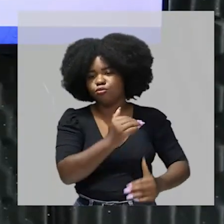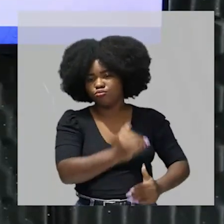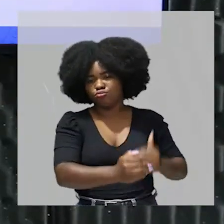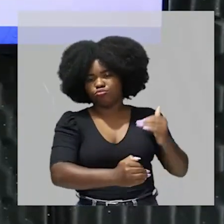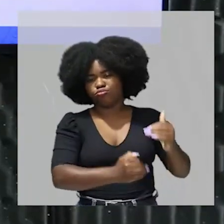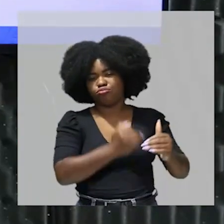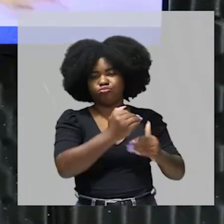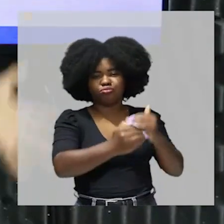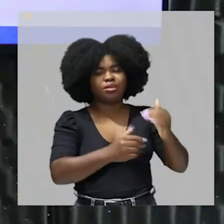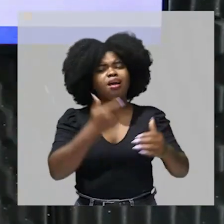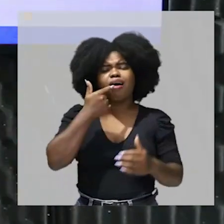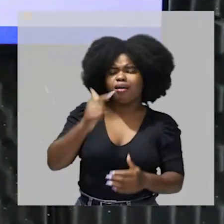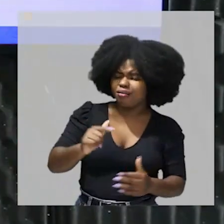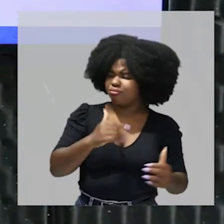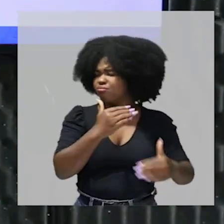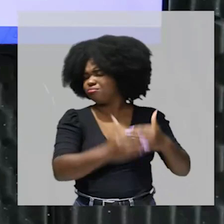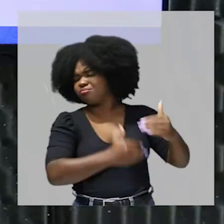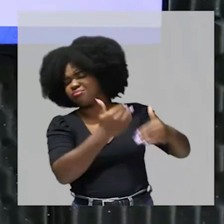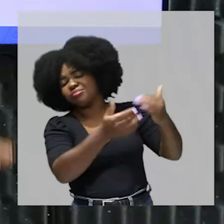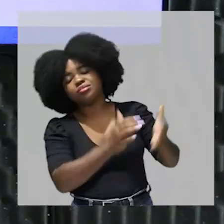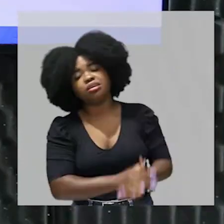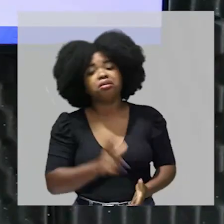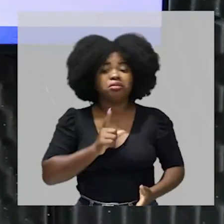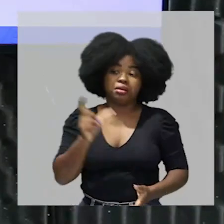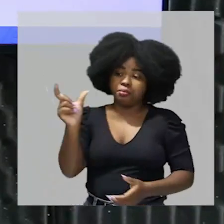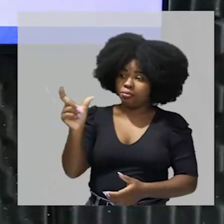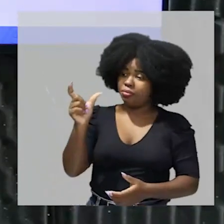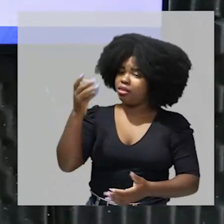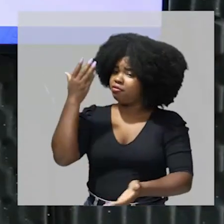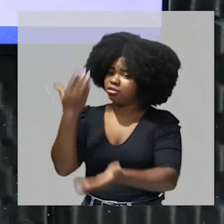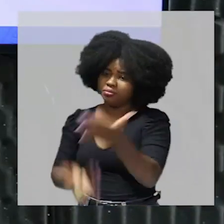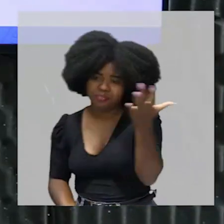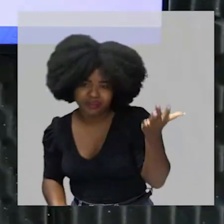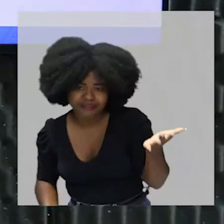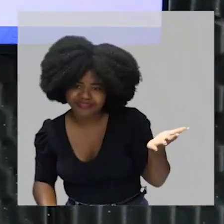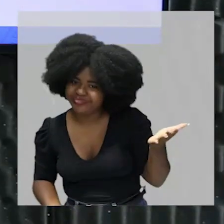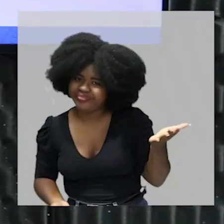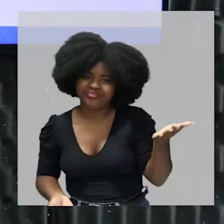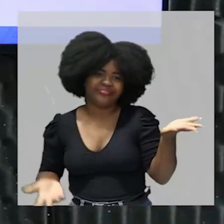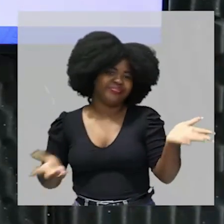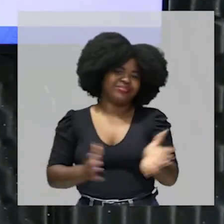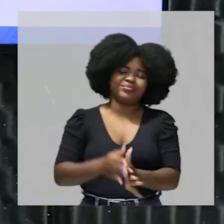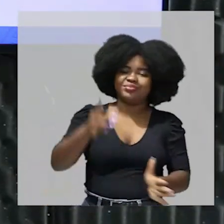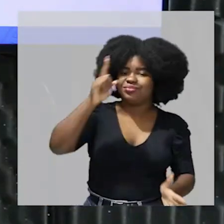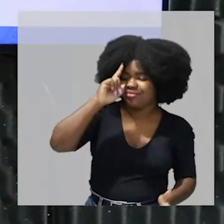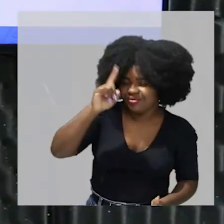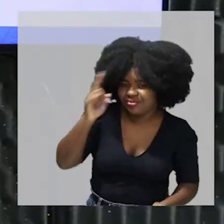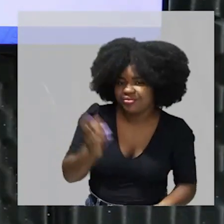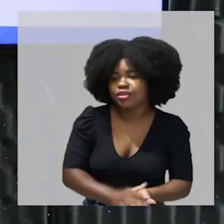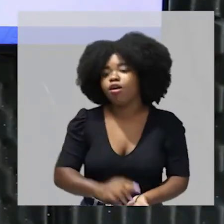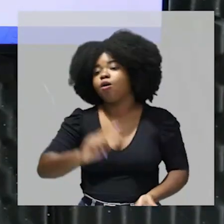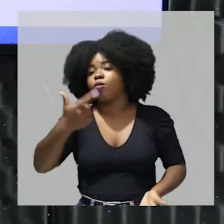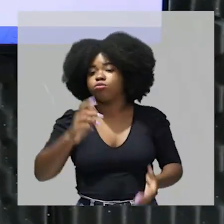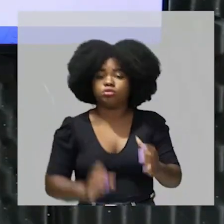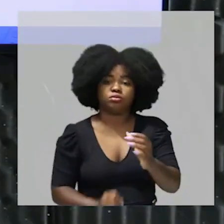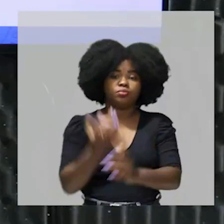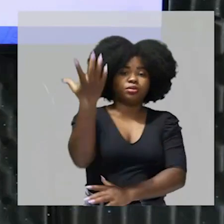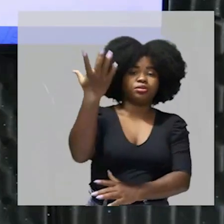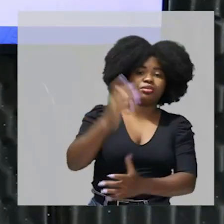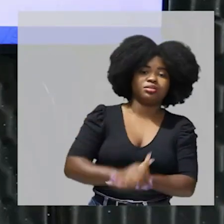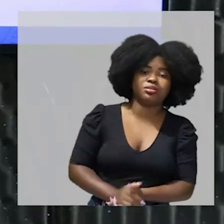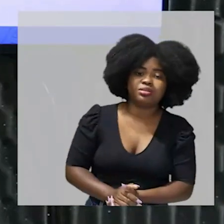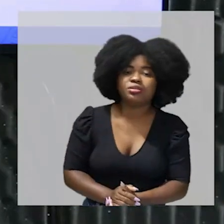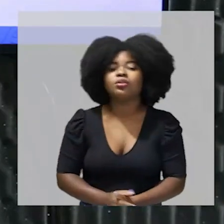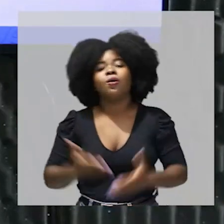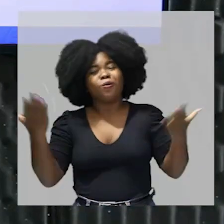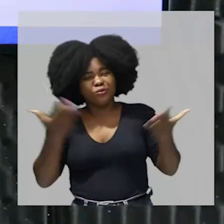a língua evolui existem palavras que vão deixando de fazer parte do nosso cotidiano outras vão surgindo né Nós estamos